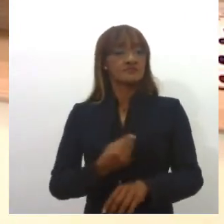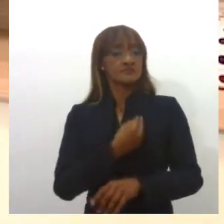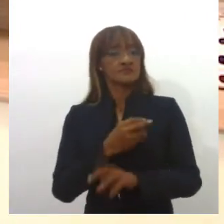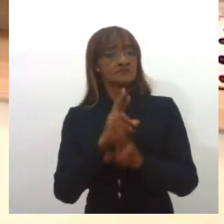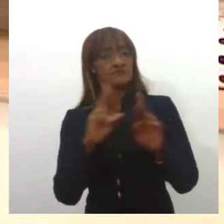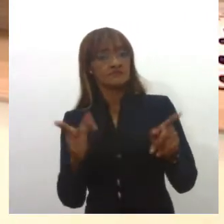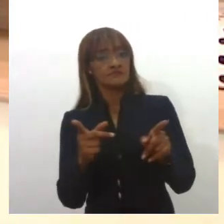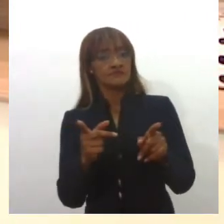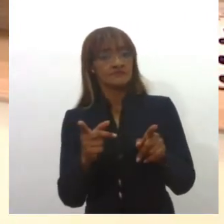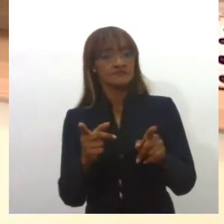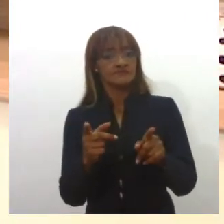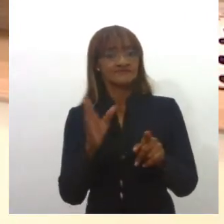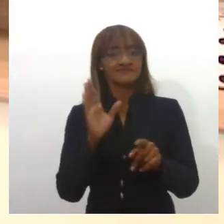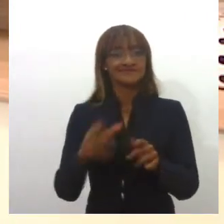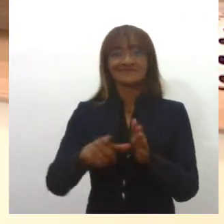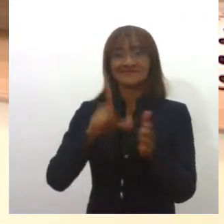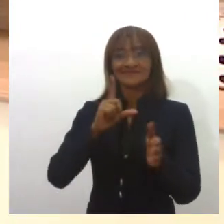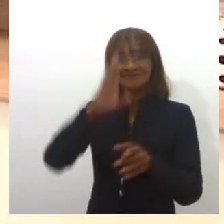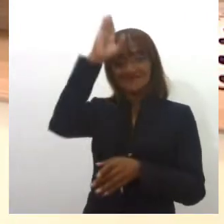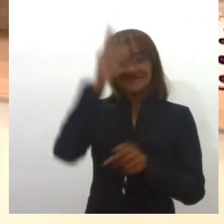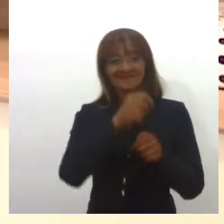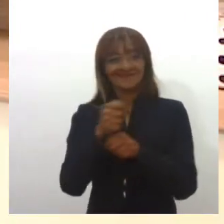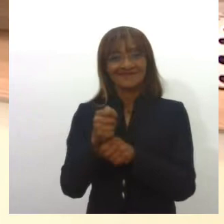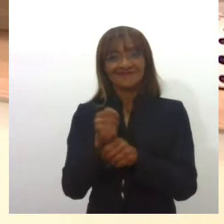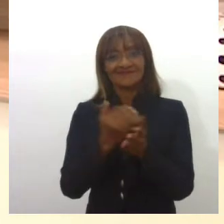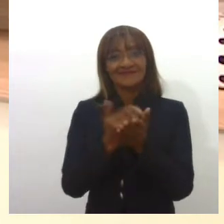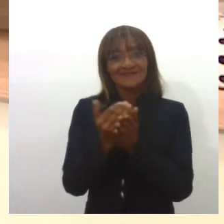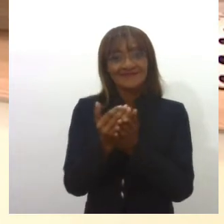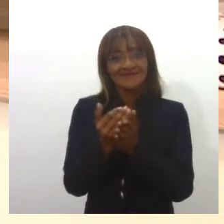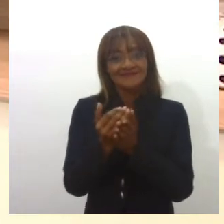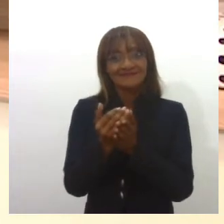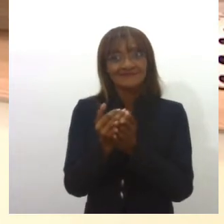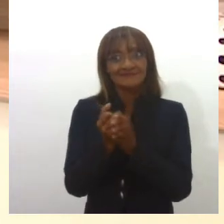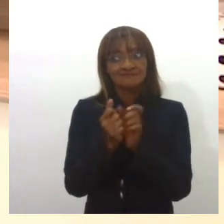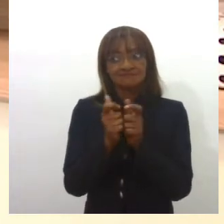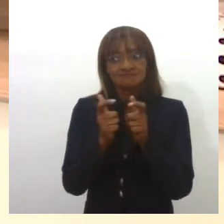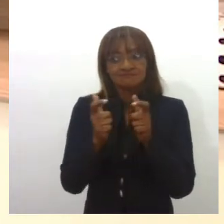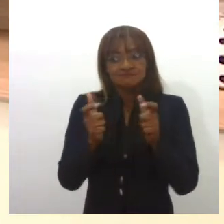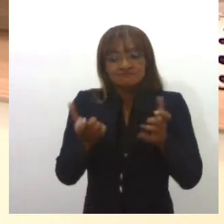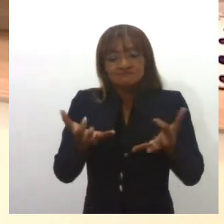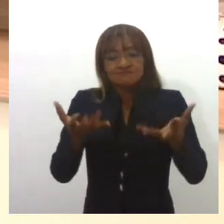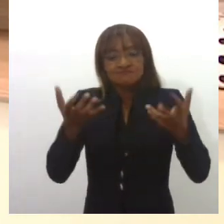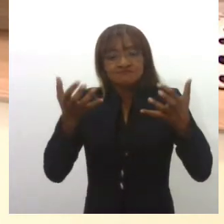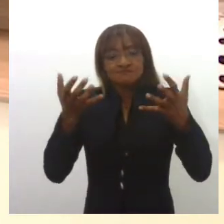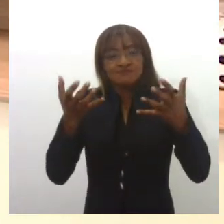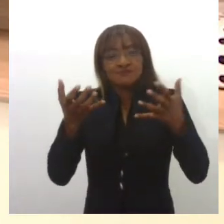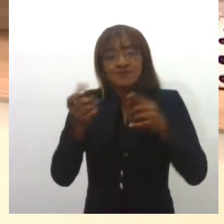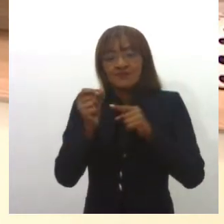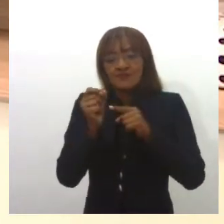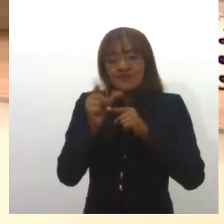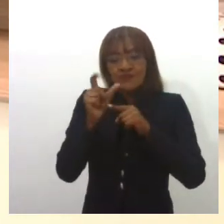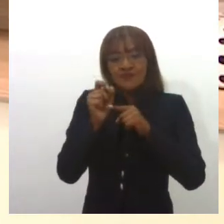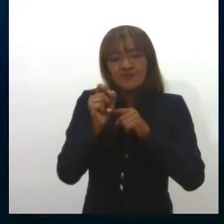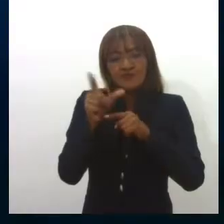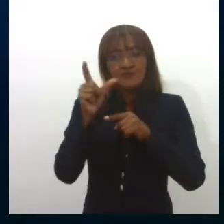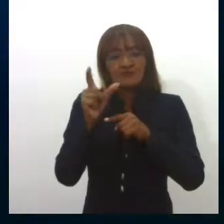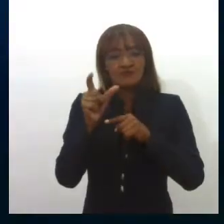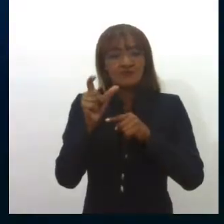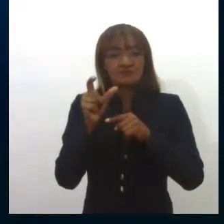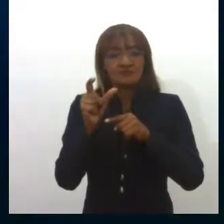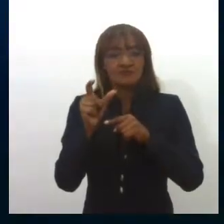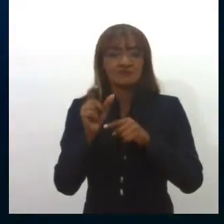diz sempre o Corpo de Bombeiros, nenhum incêndio começa grande. Todo incêndio começa com uma faísca, uma fagulha, um